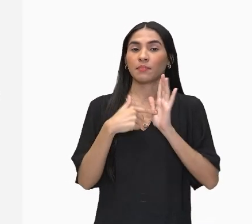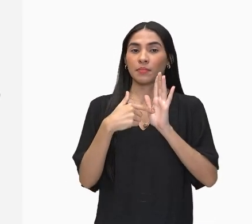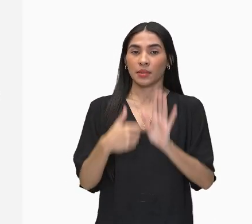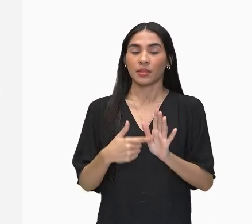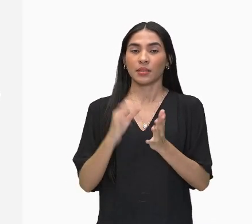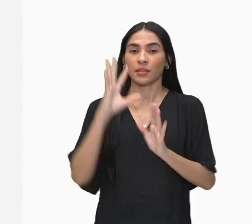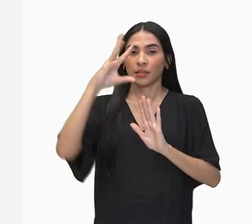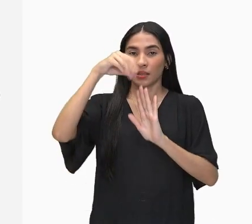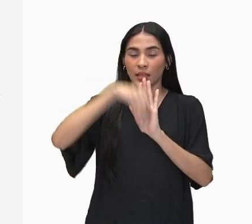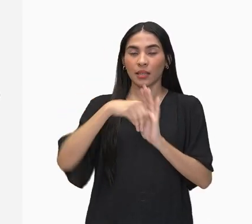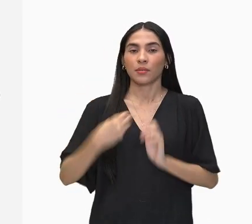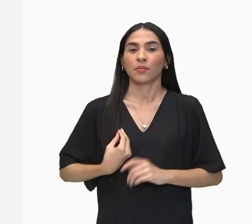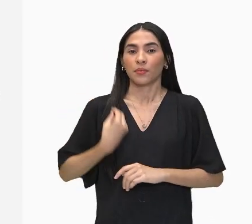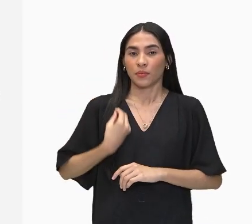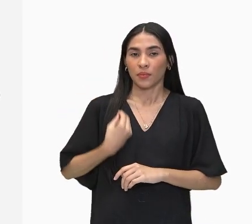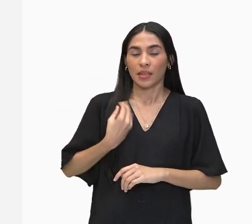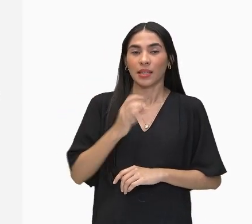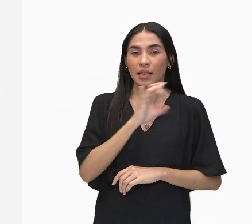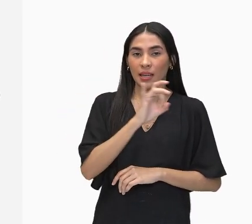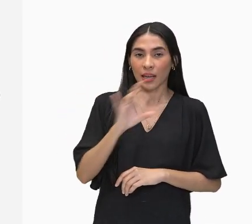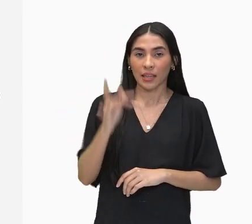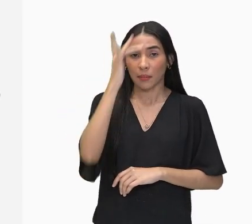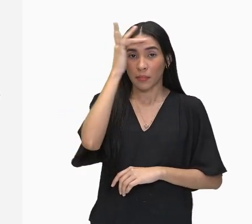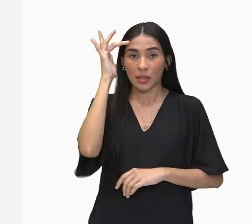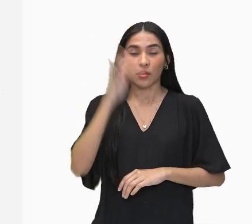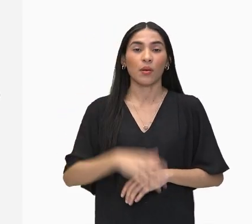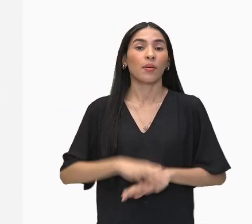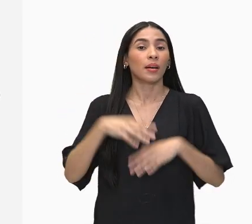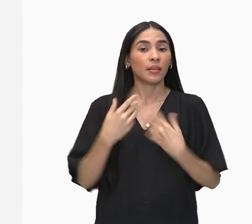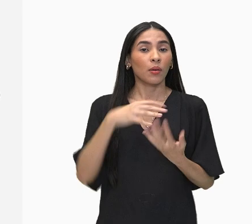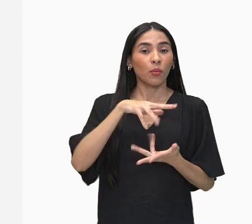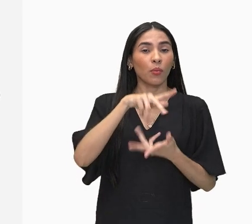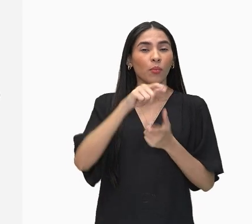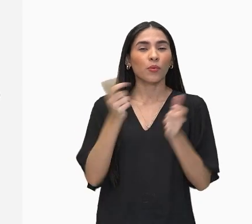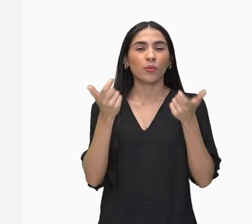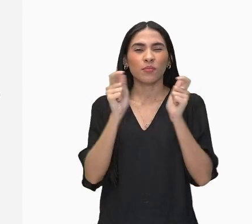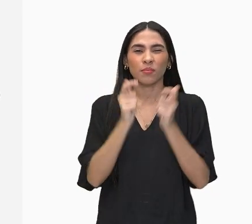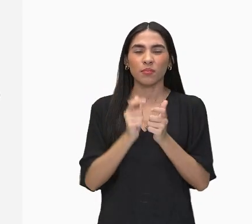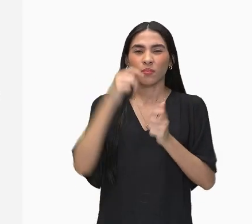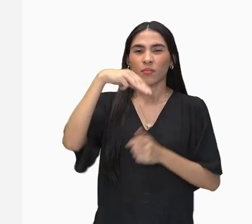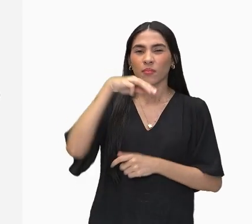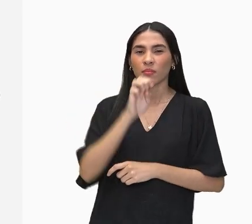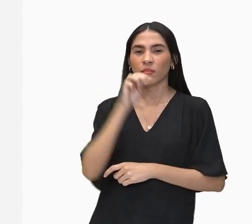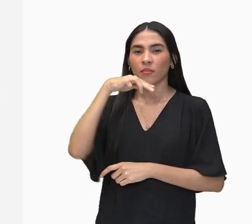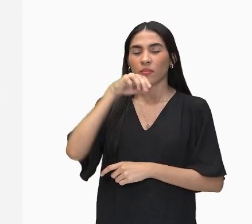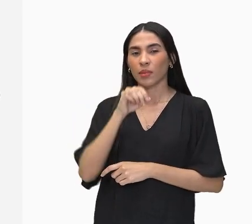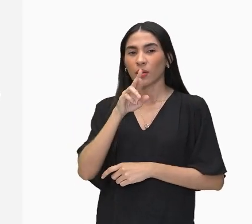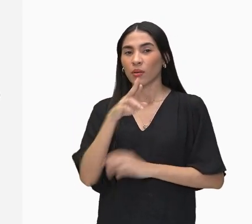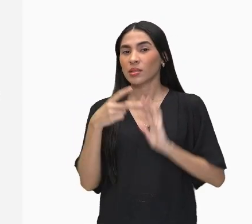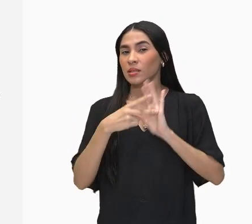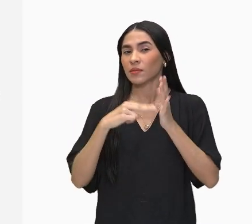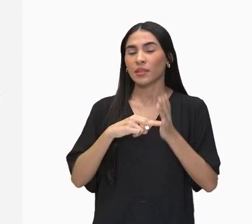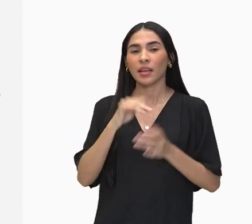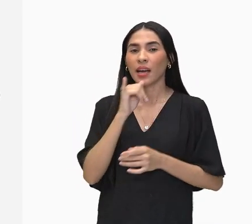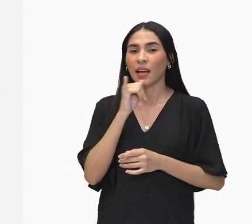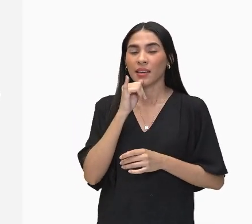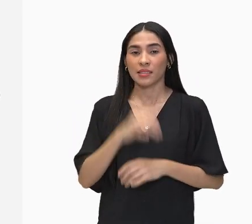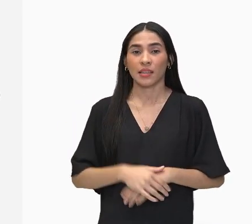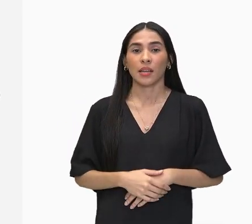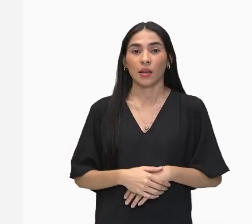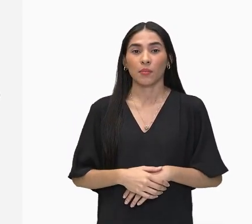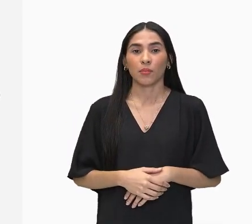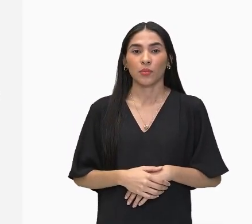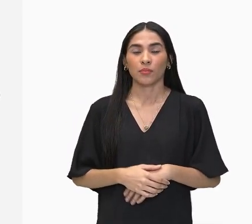na nossa vida cotidiana. Então, um mundo menor quer dizer, significa que é como se as